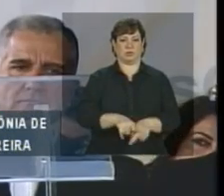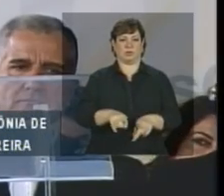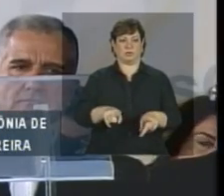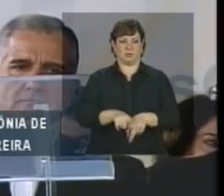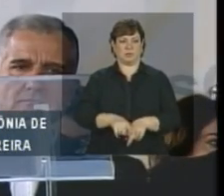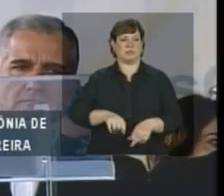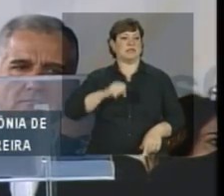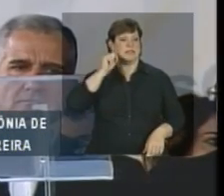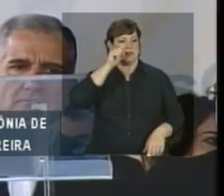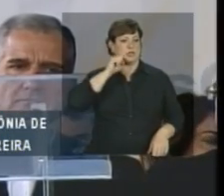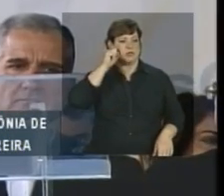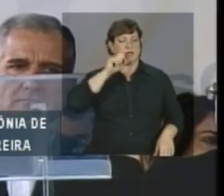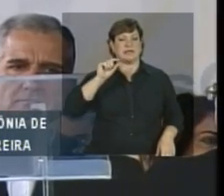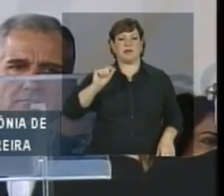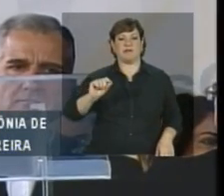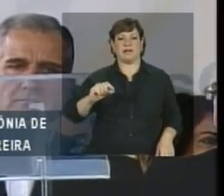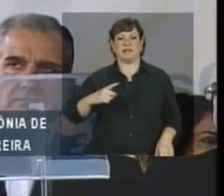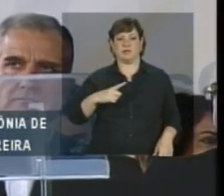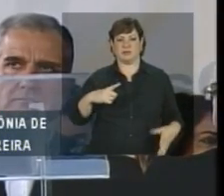senador Eduardo Lopes,